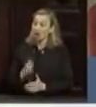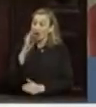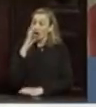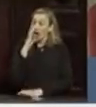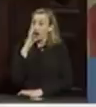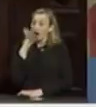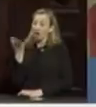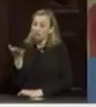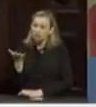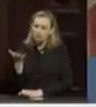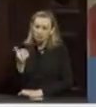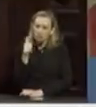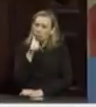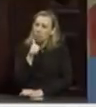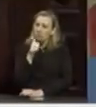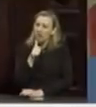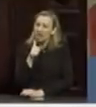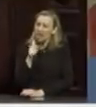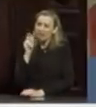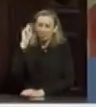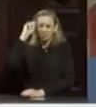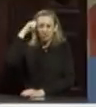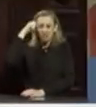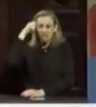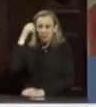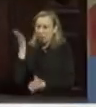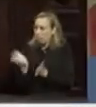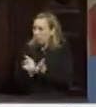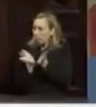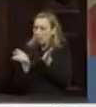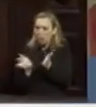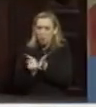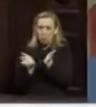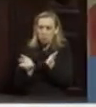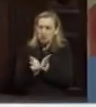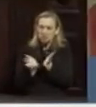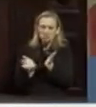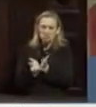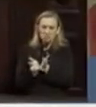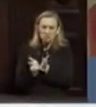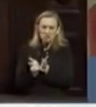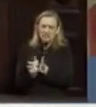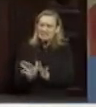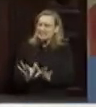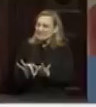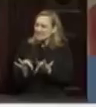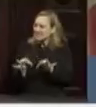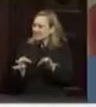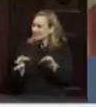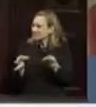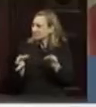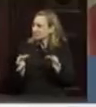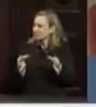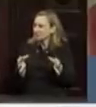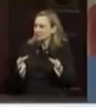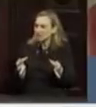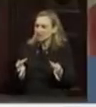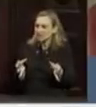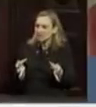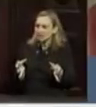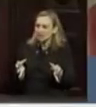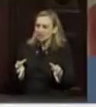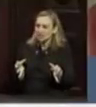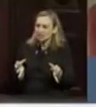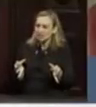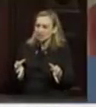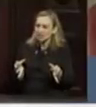impressionado. Uma mulher negra, pobre, oriunda da favela da Maré, com uma pauta das mais importantes, tem